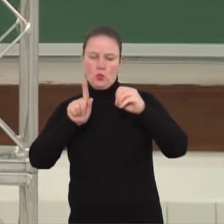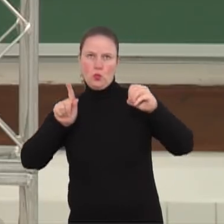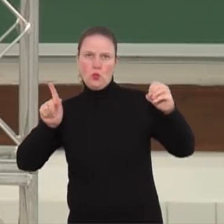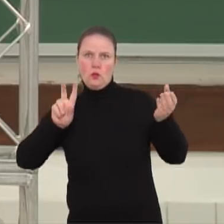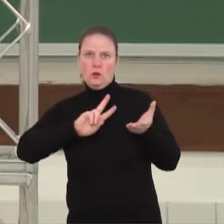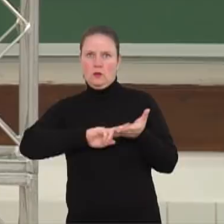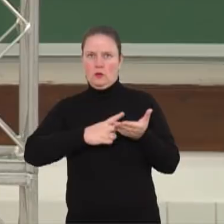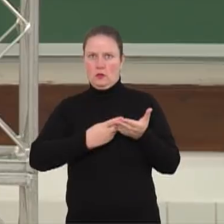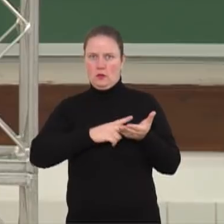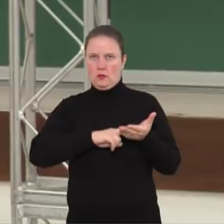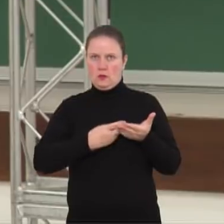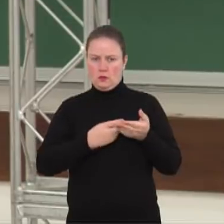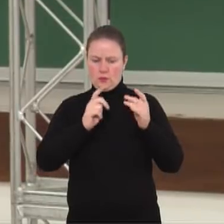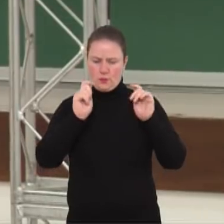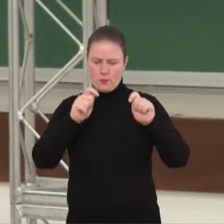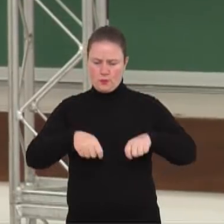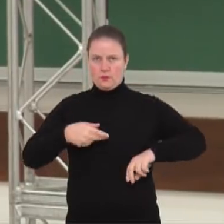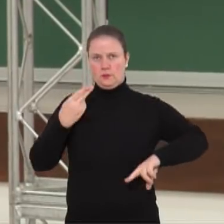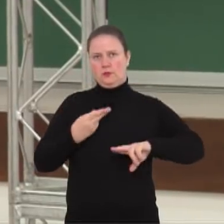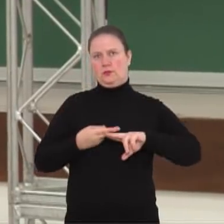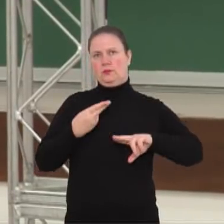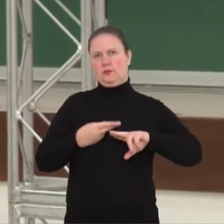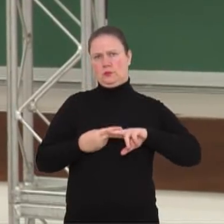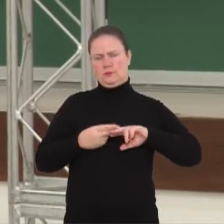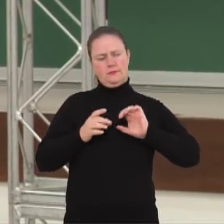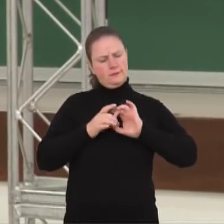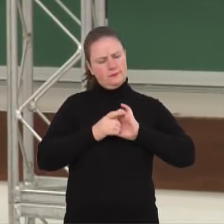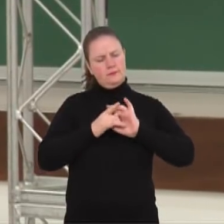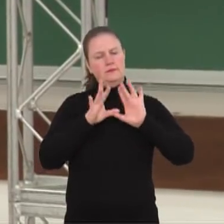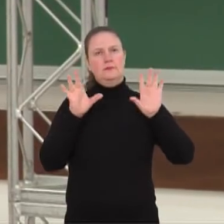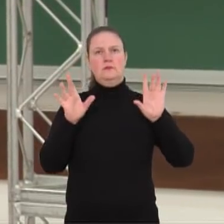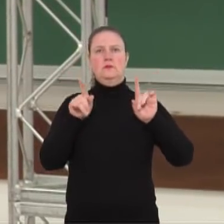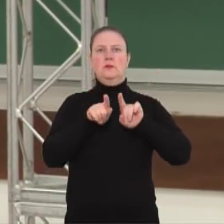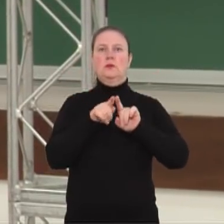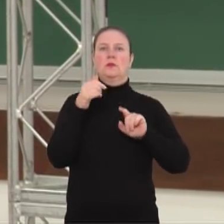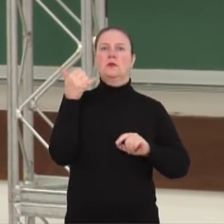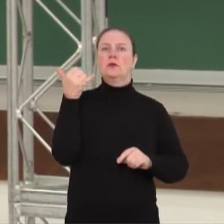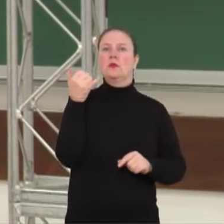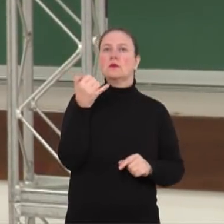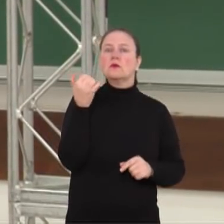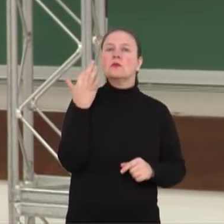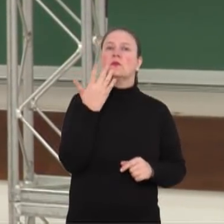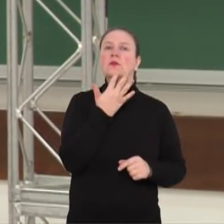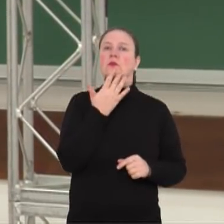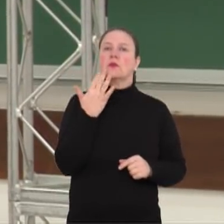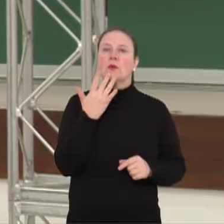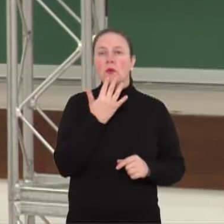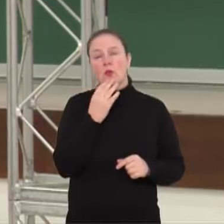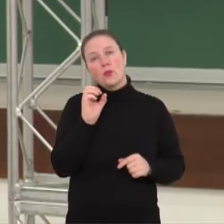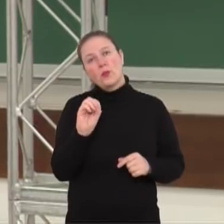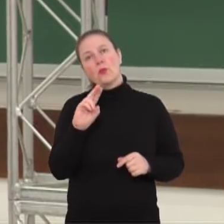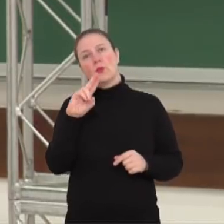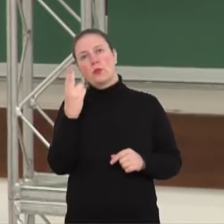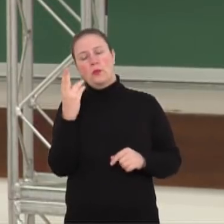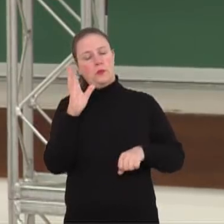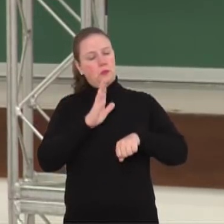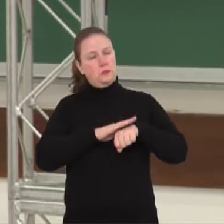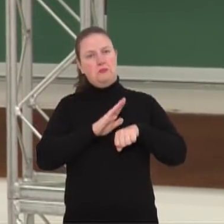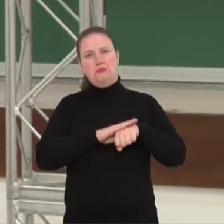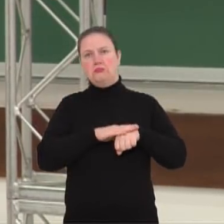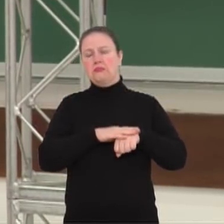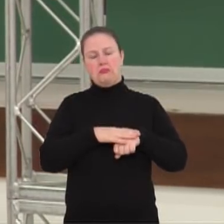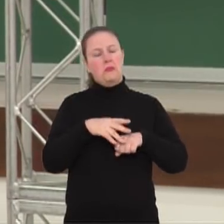pode usar, mas agora você fica tranquilo, pode usar ele. Uma caneta colorida, se você tiver, se não, a sua caneta mesmo, o